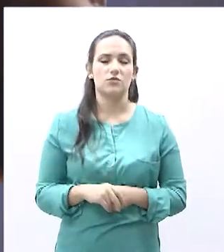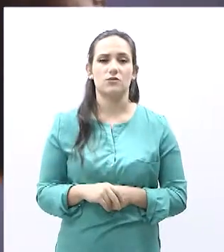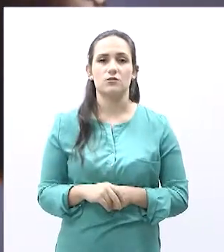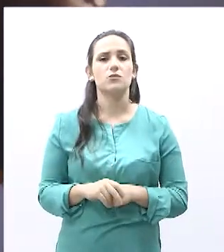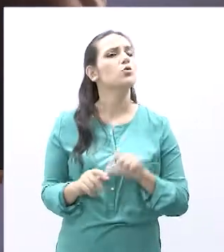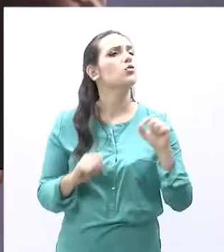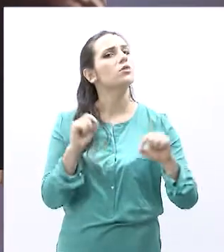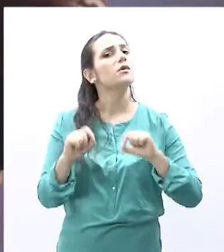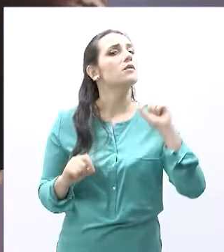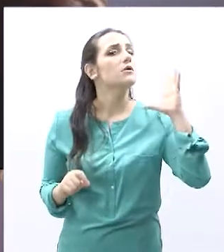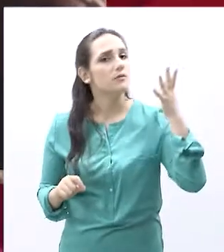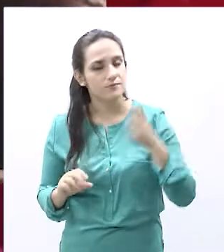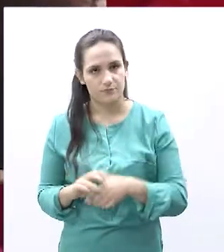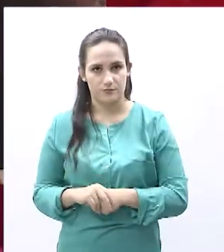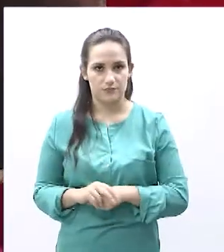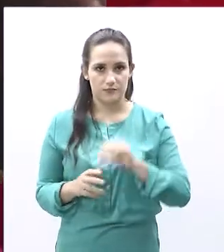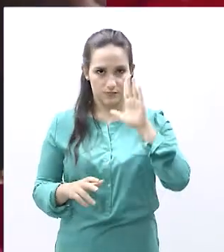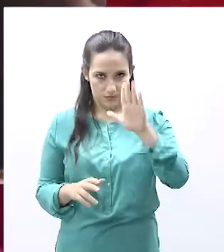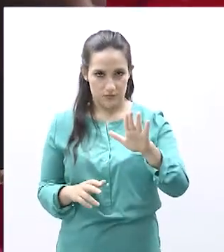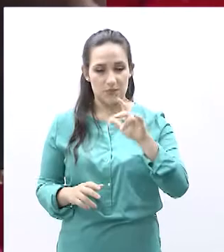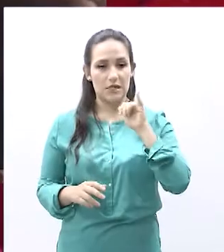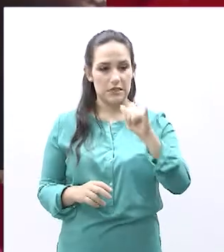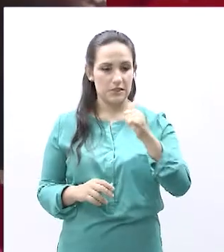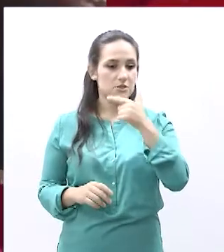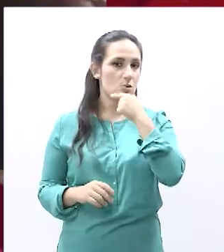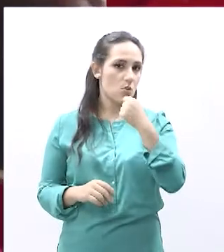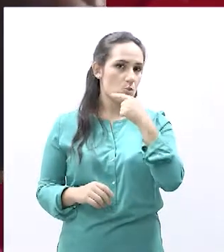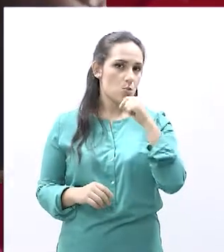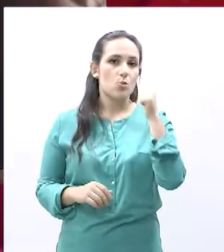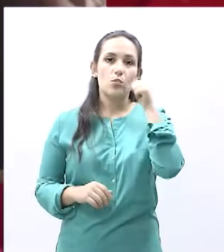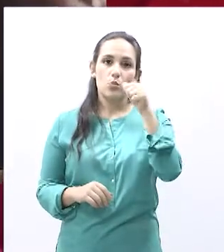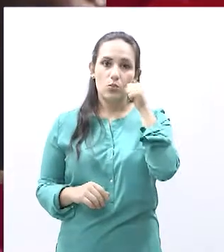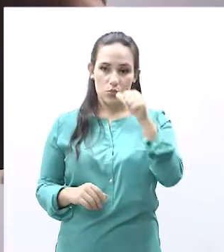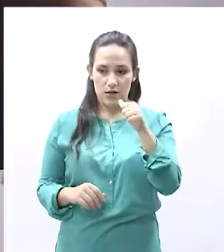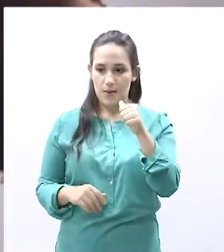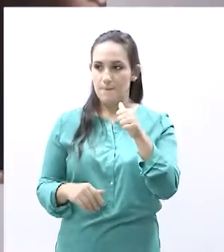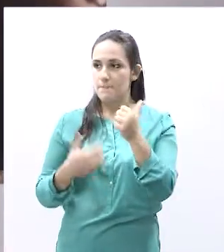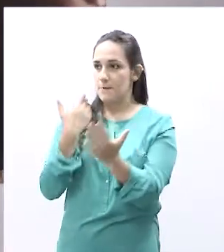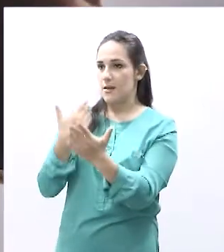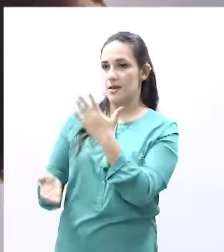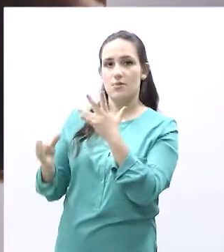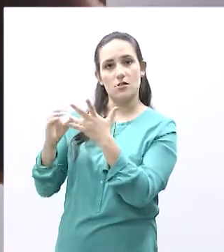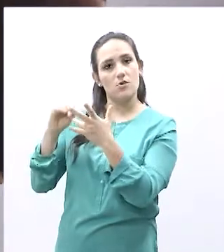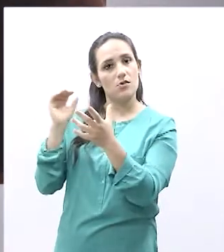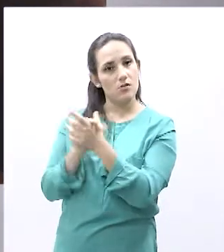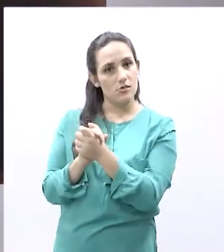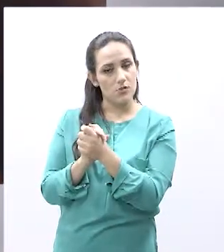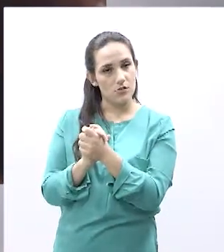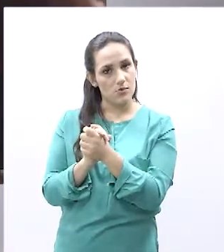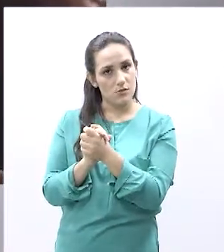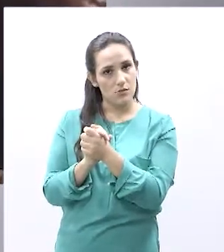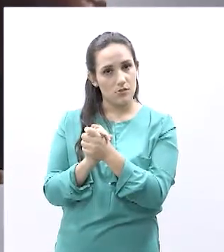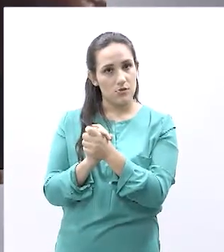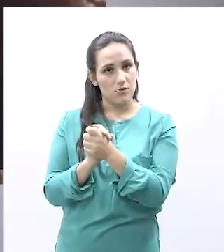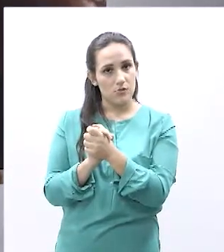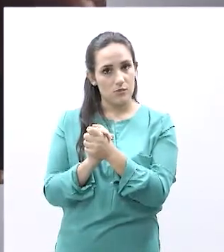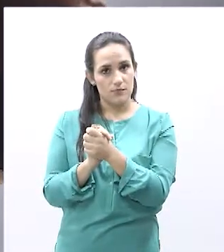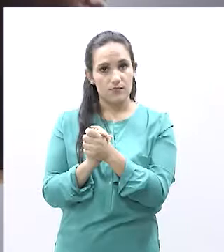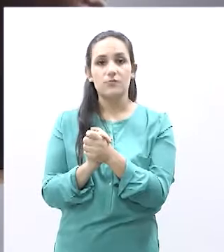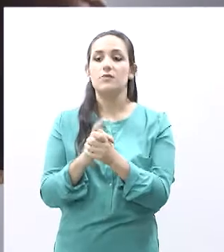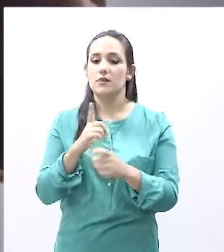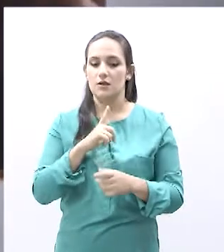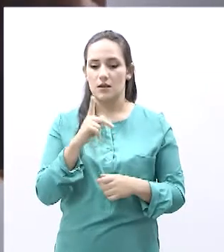o que vai acontecer é o seguinte: para um companheiro ou uma companheira que ficou viúvo, receber